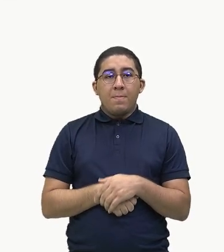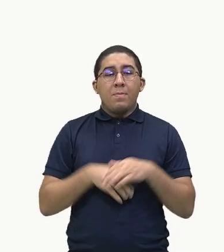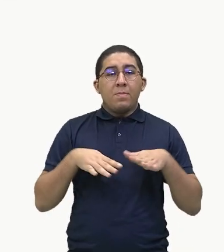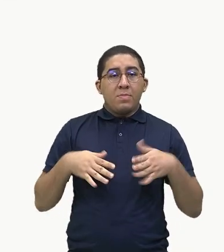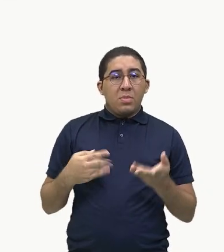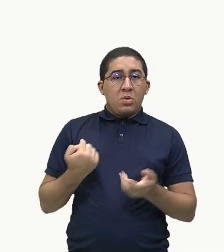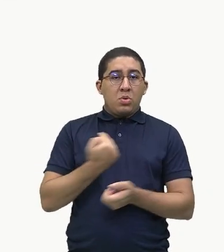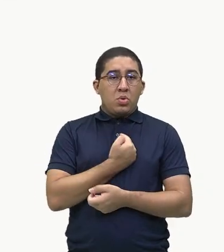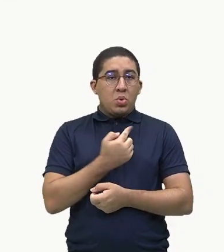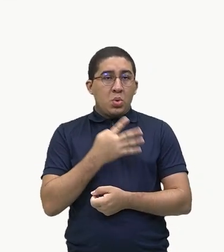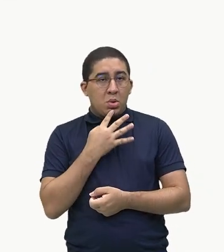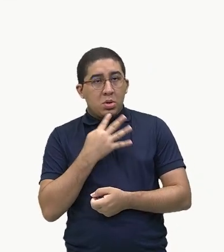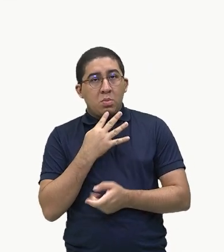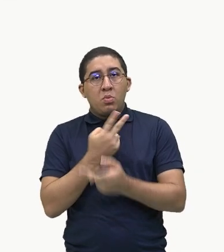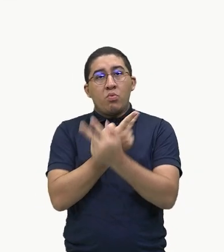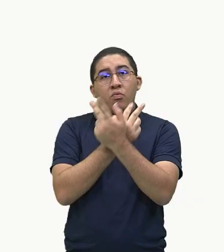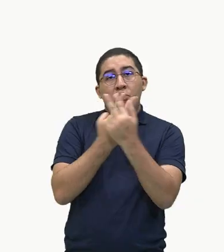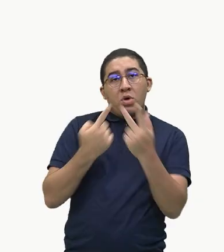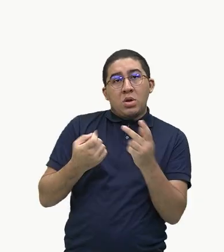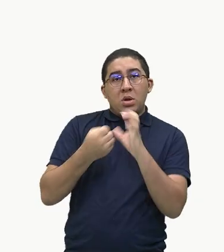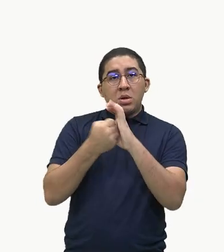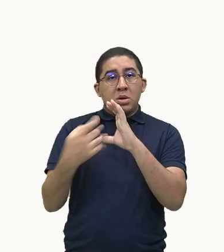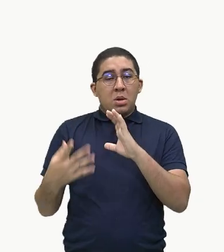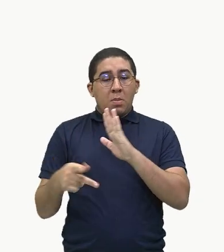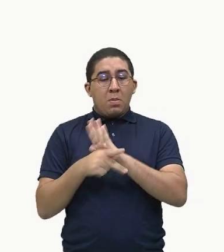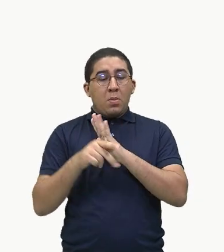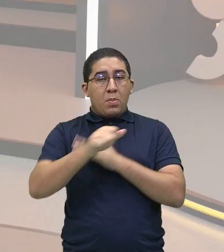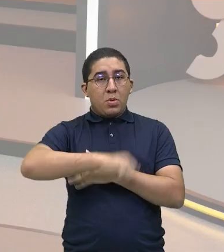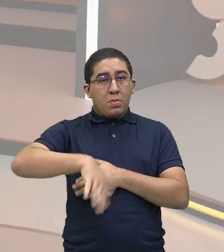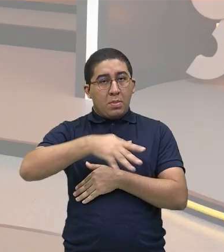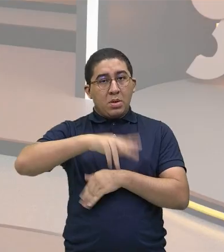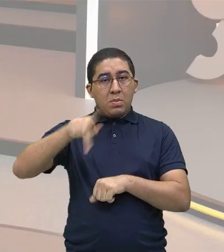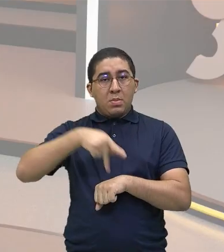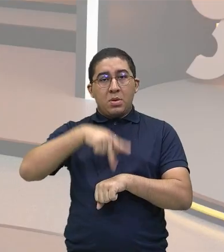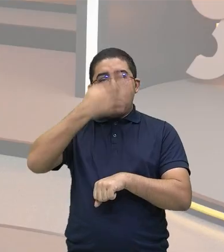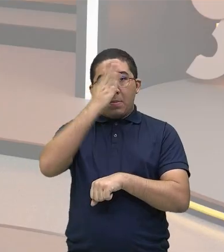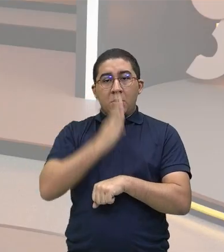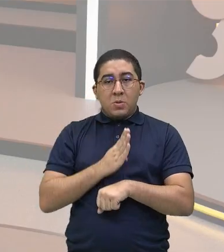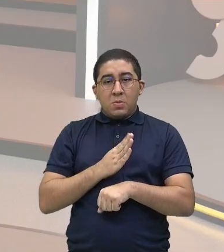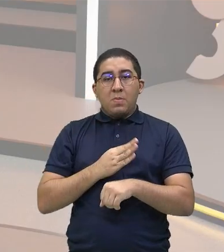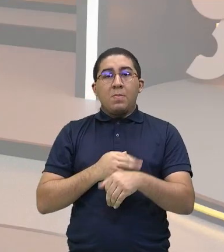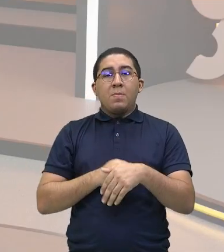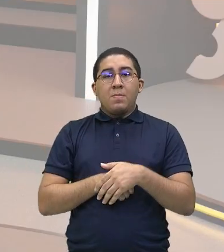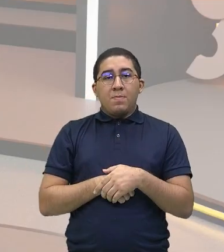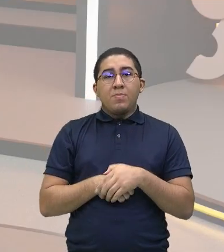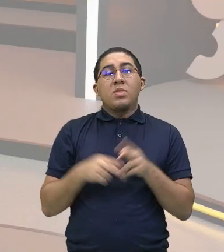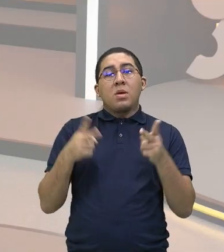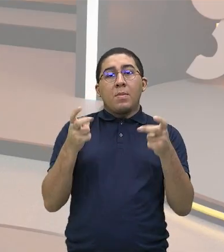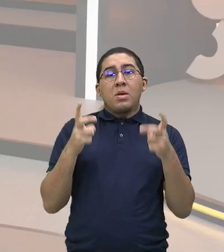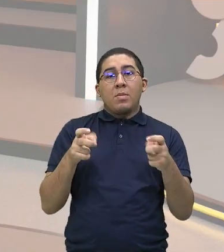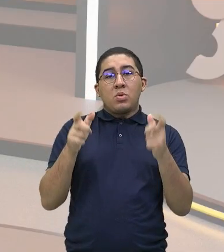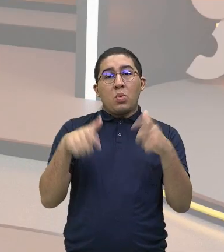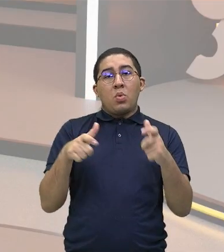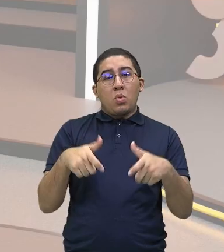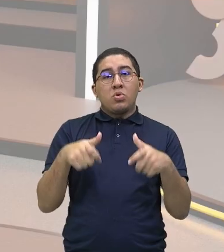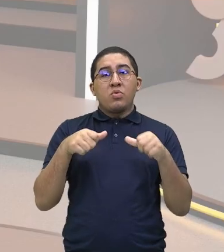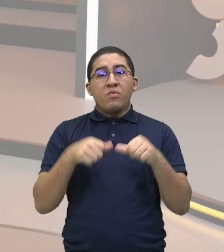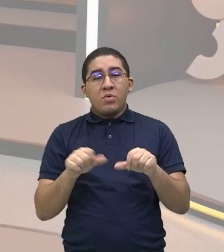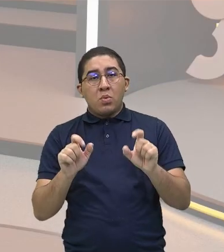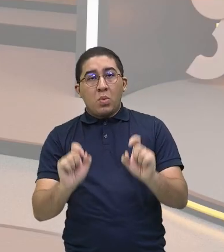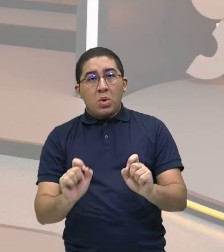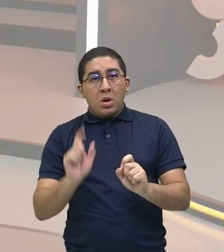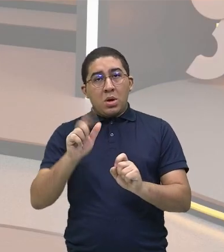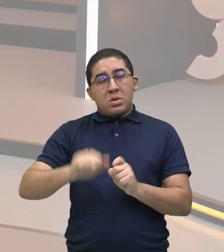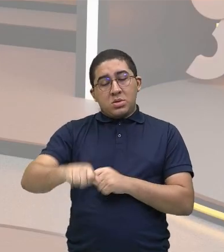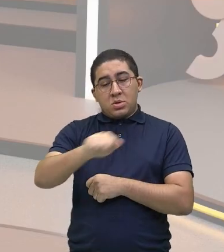várias características do território brasileiro, observando a localização desse